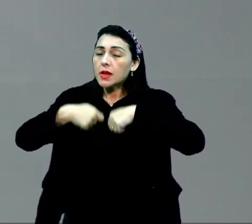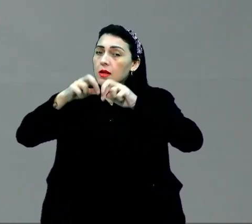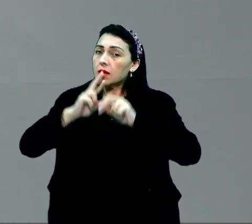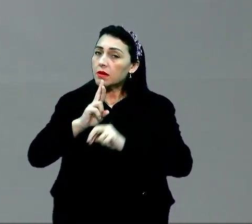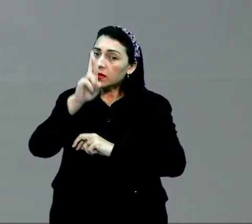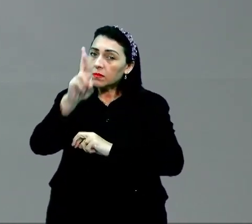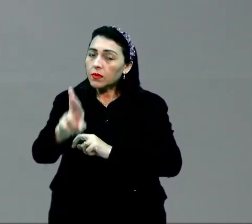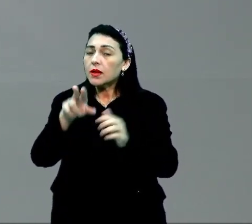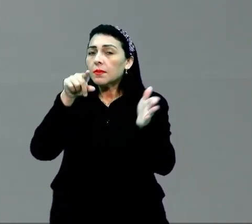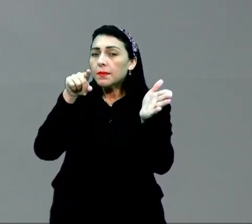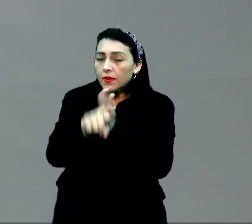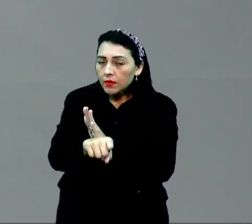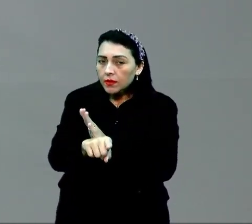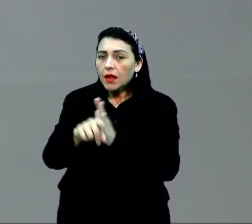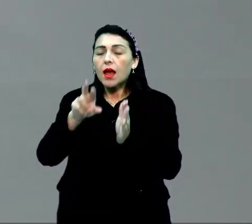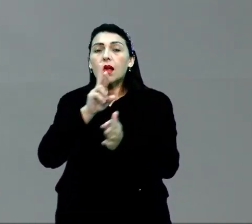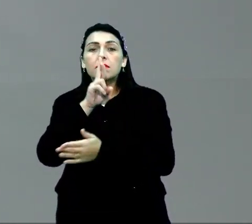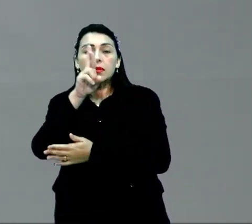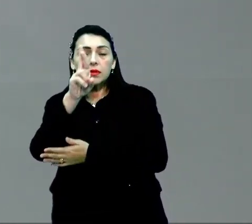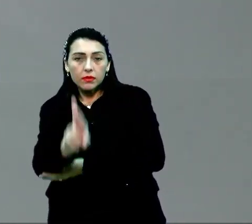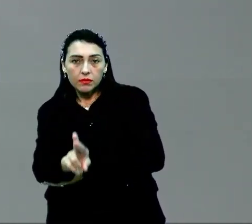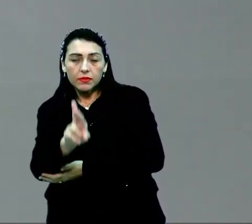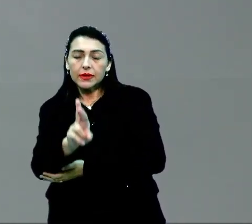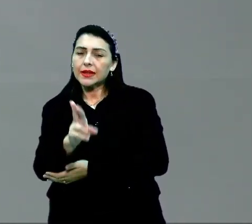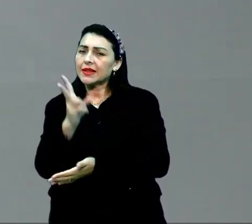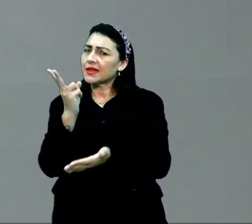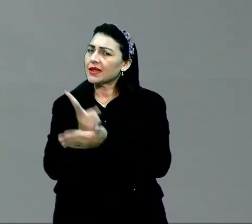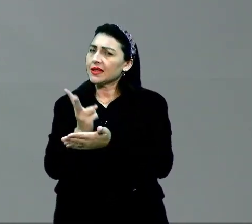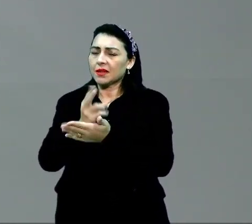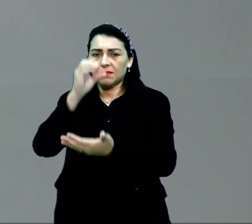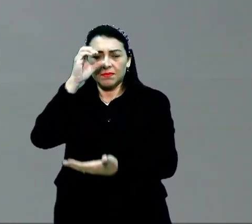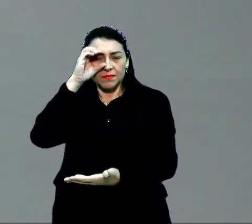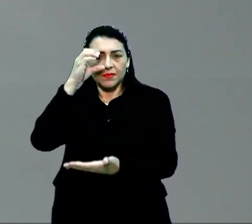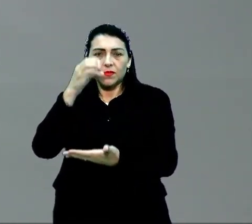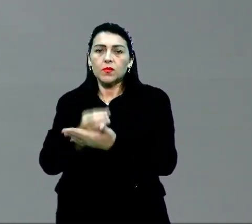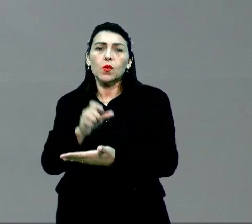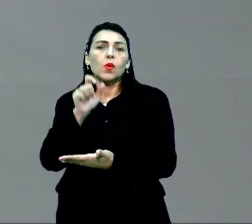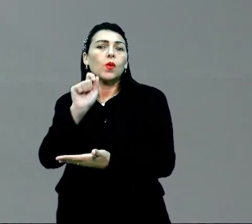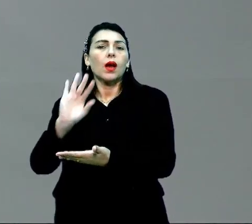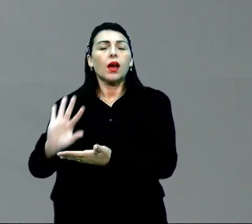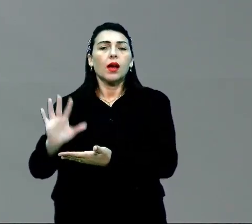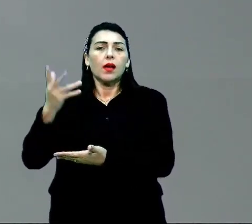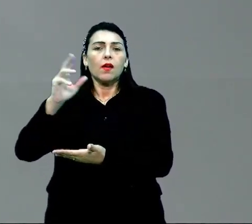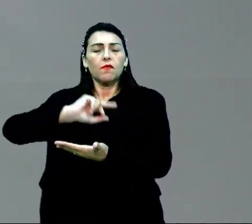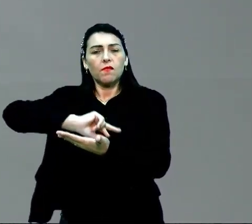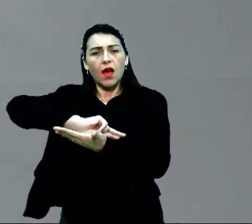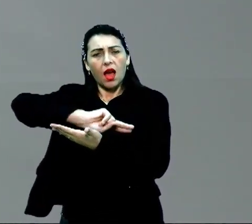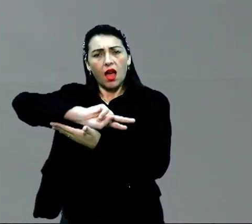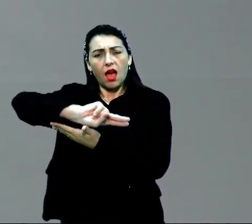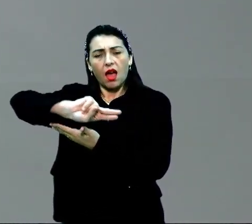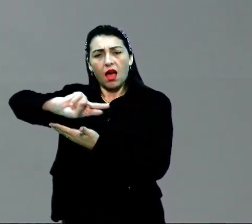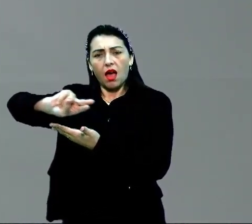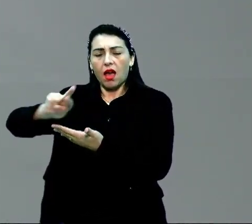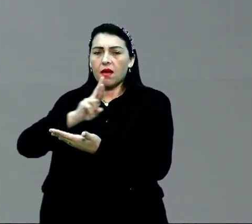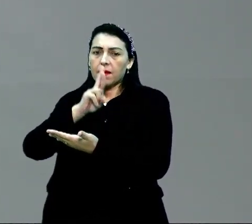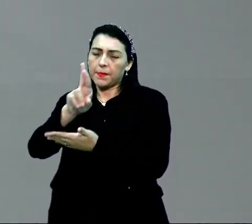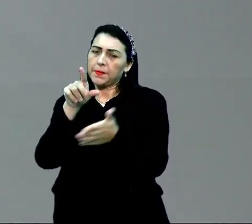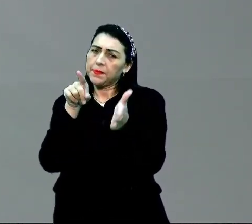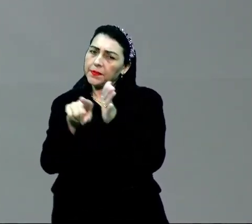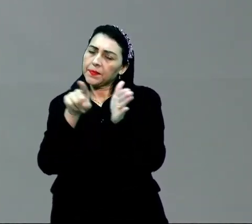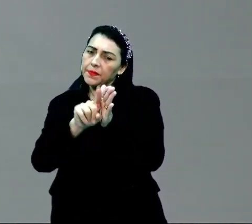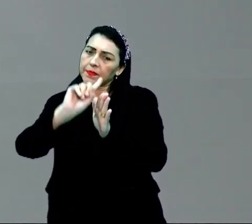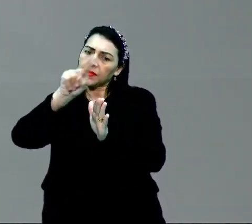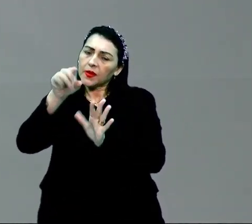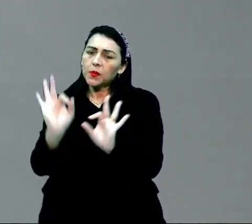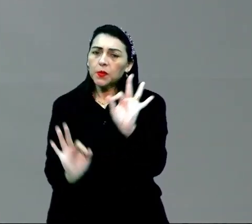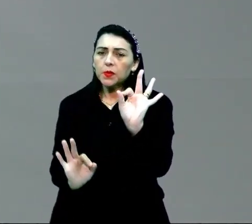responder essa pergunta, as respostas são as teses. E aí, o que acontece? Você dá várias respostas para aquelas perguntas, depois você